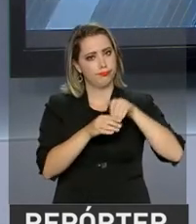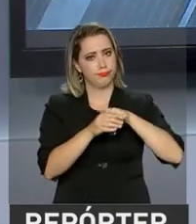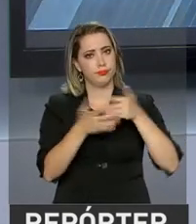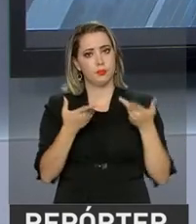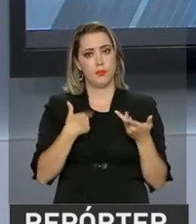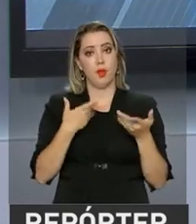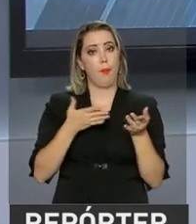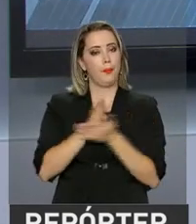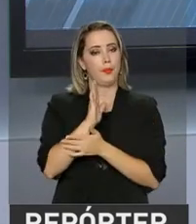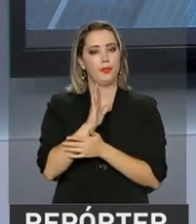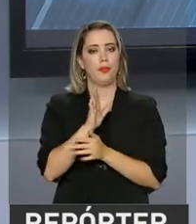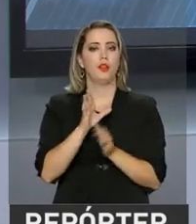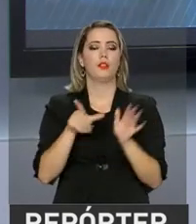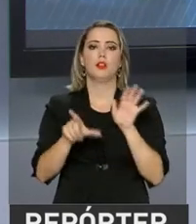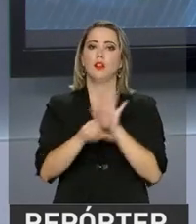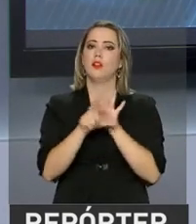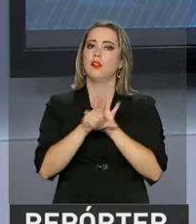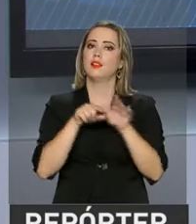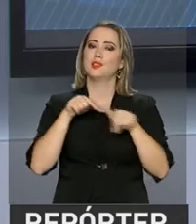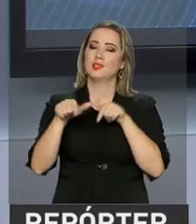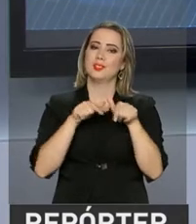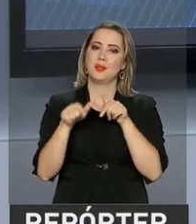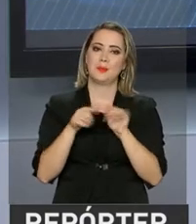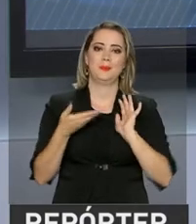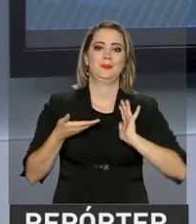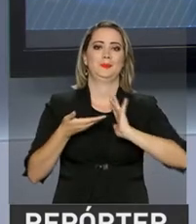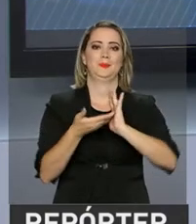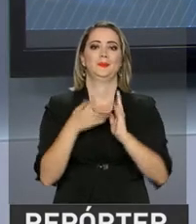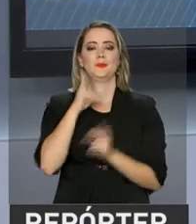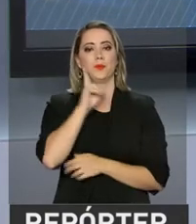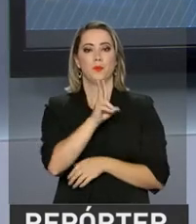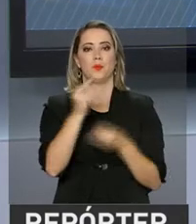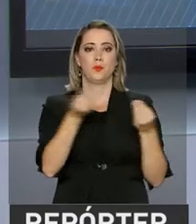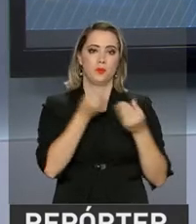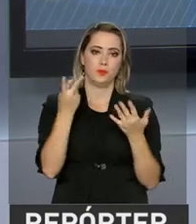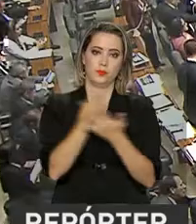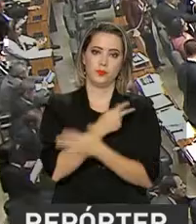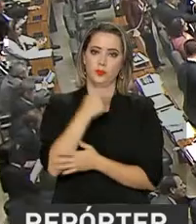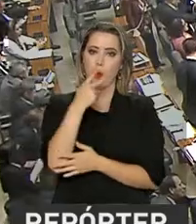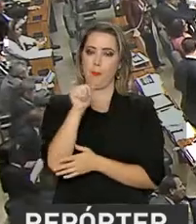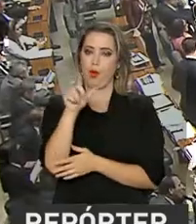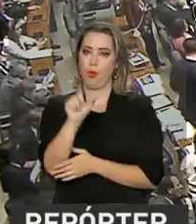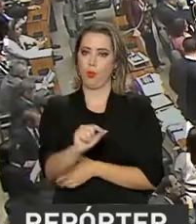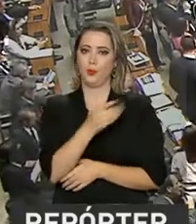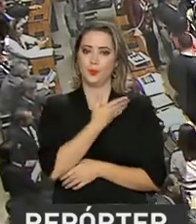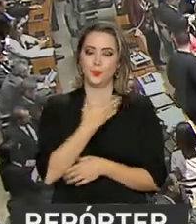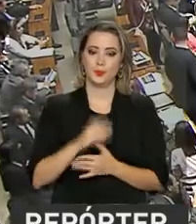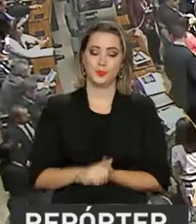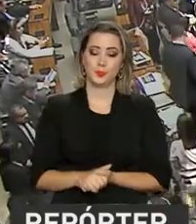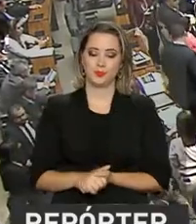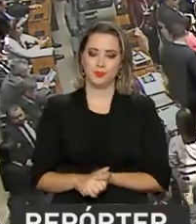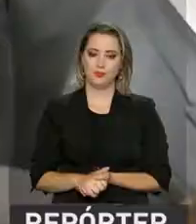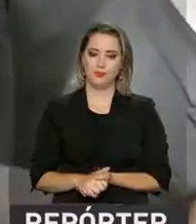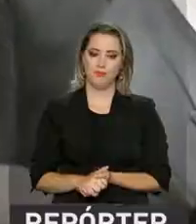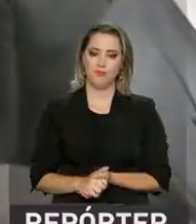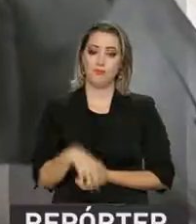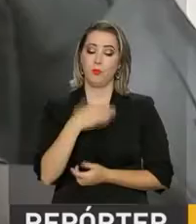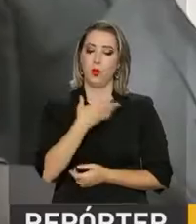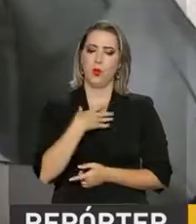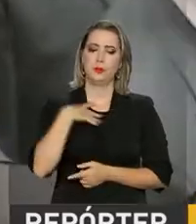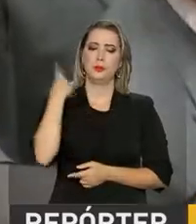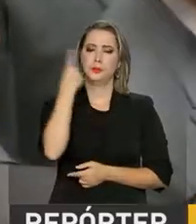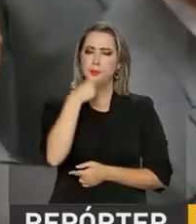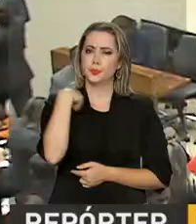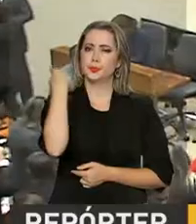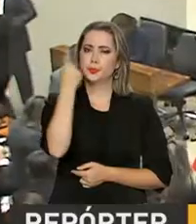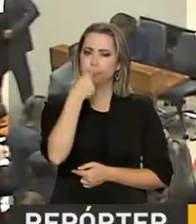câmara dos deputados veja como foi na reportagem de paulo la sálvia foram horas de discussão